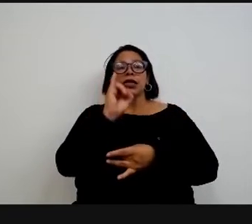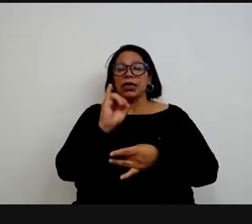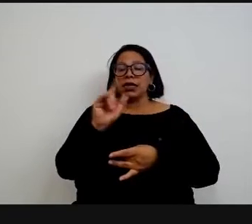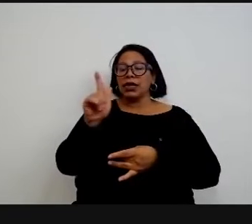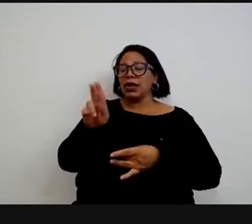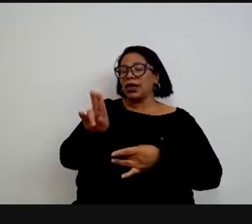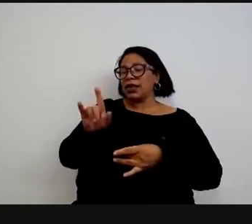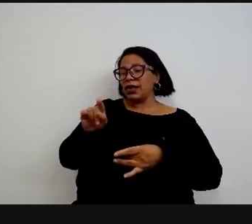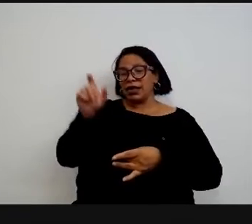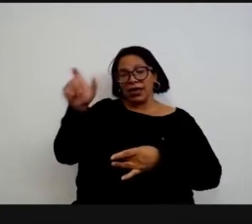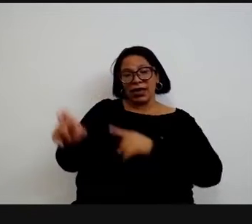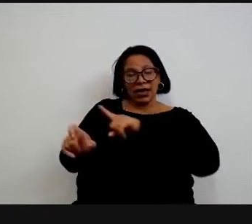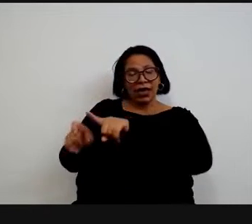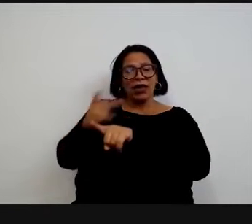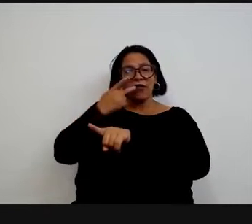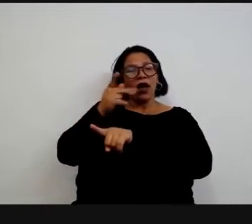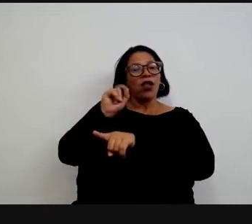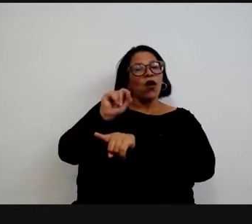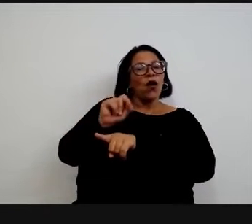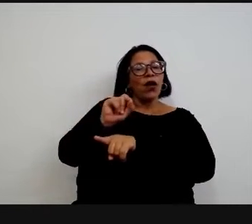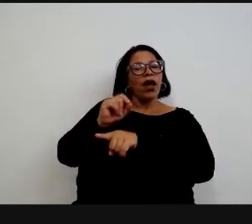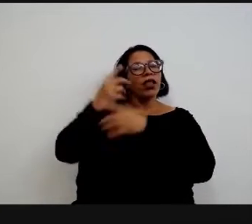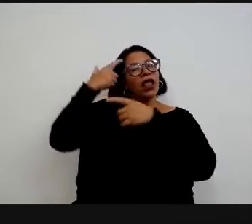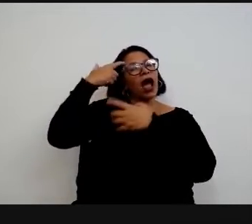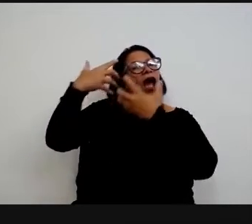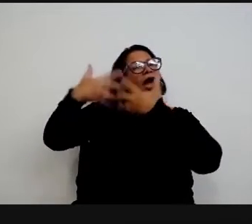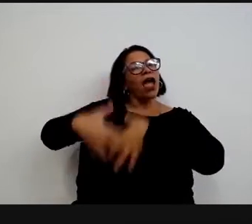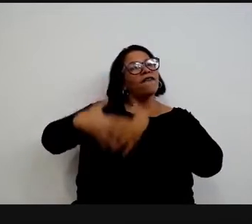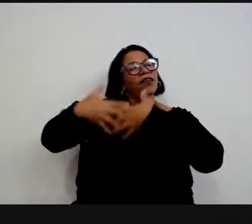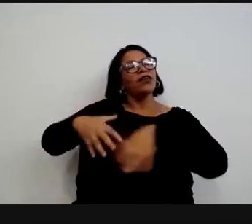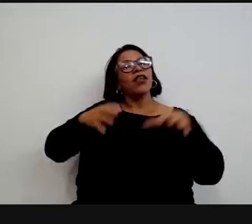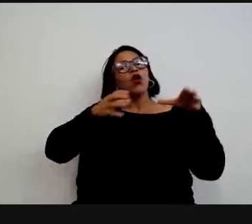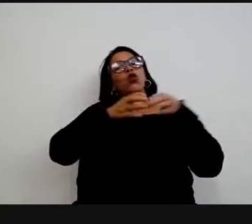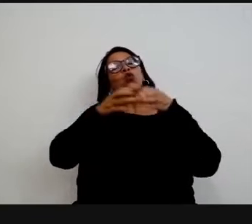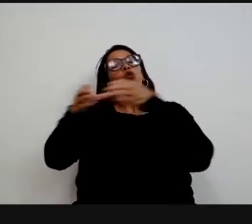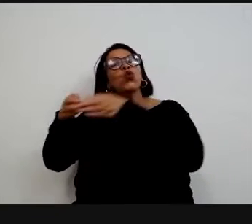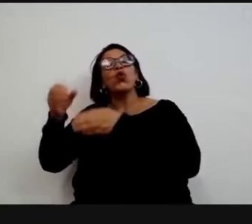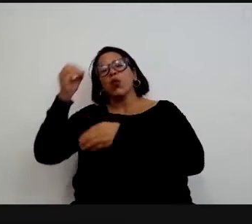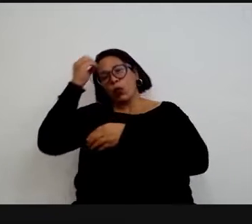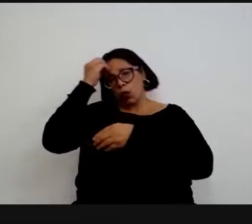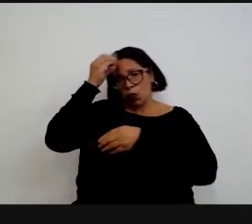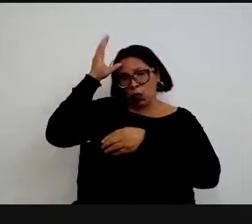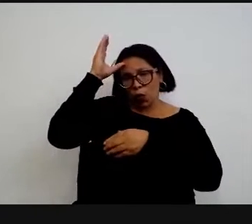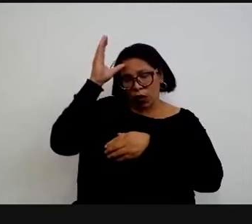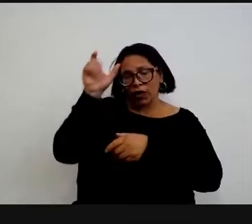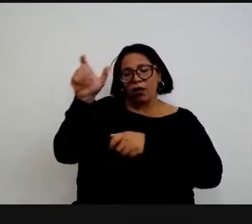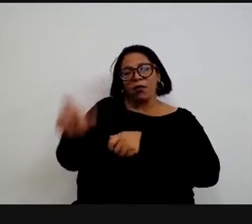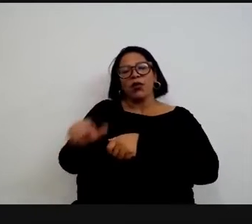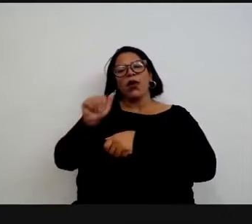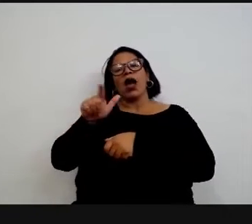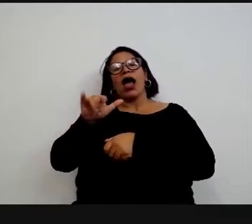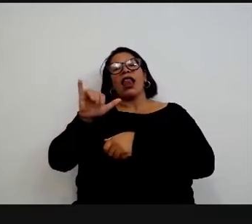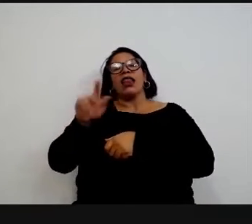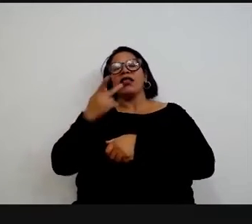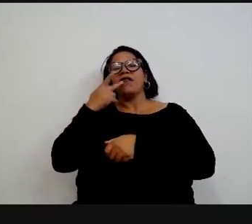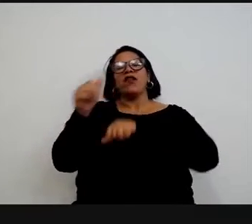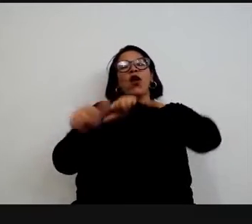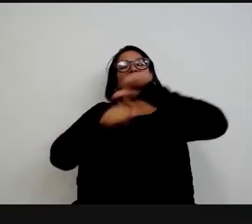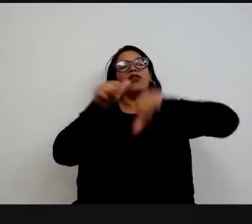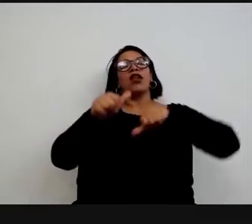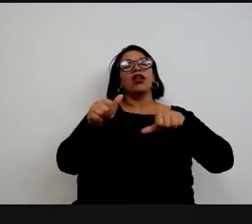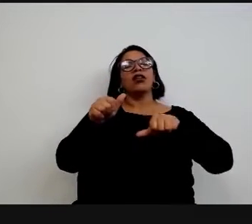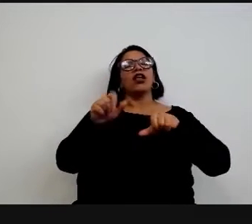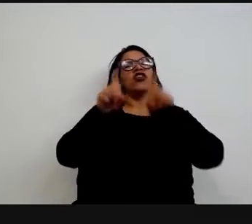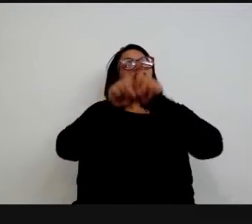Guilherme levou para esse lado aí da reflexão do coletivo, da gestão do conhecimento. Maria Alice lembrou que as transformações não são